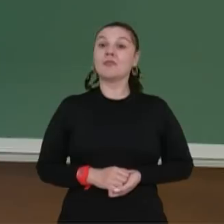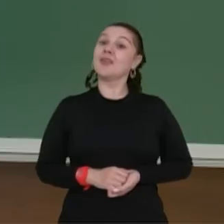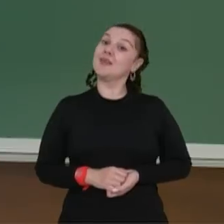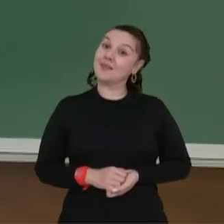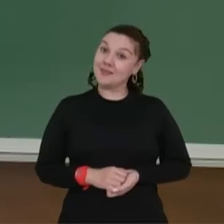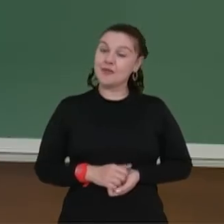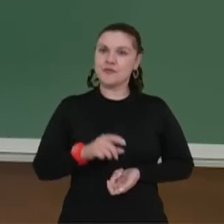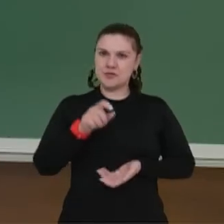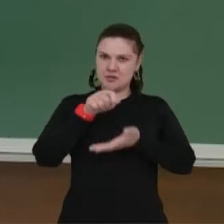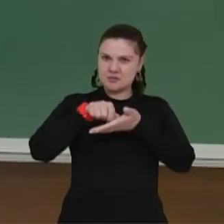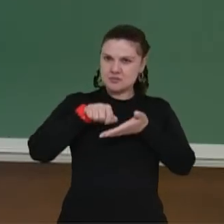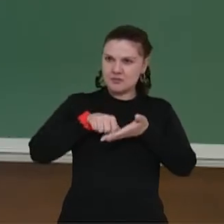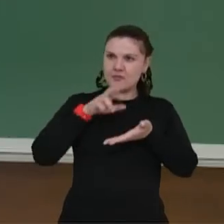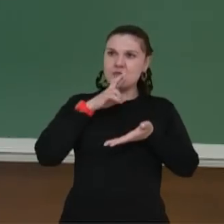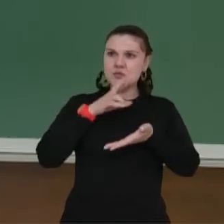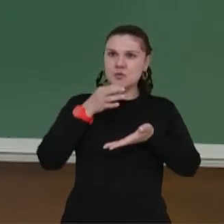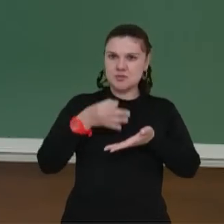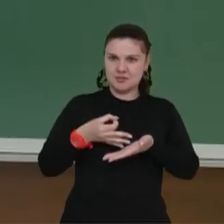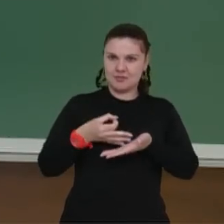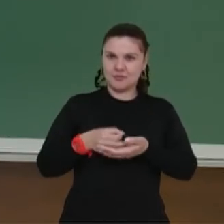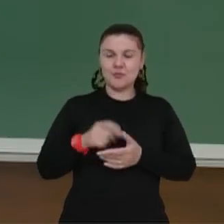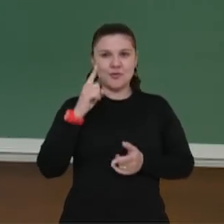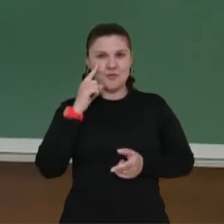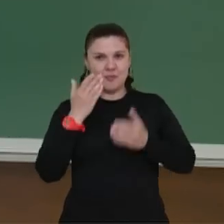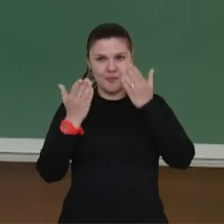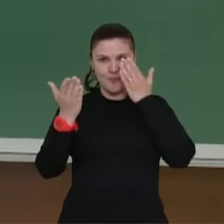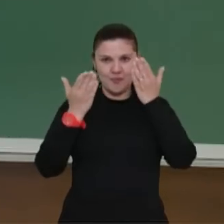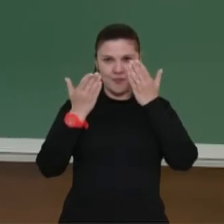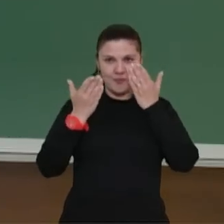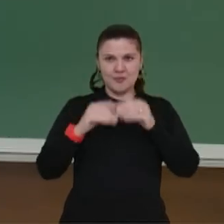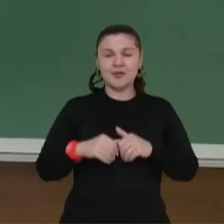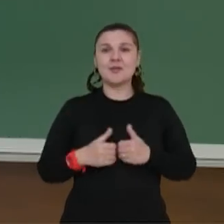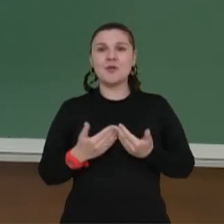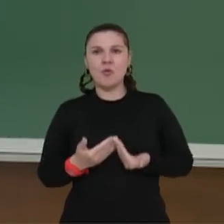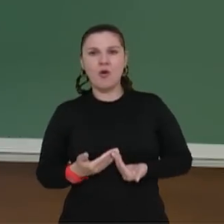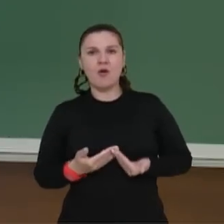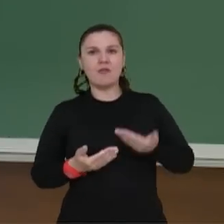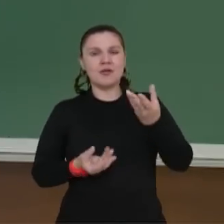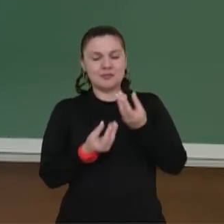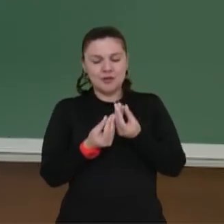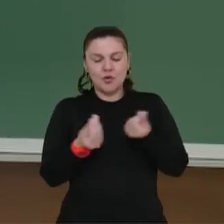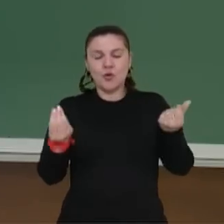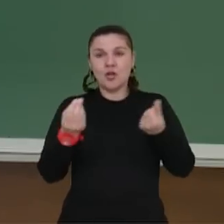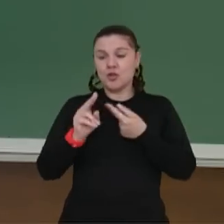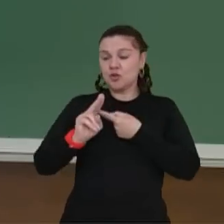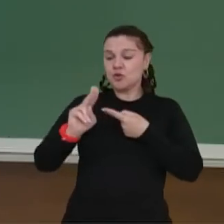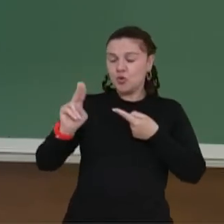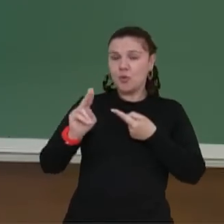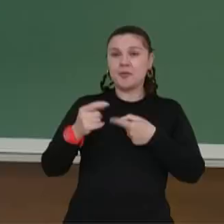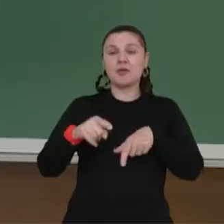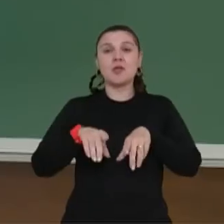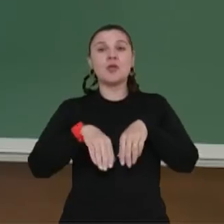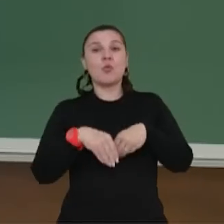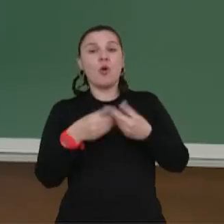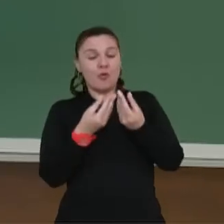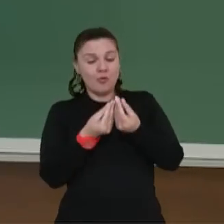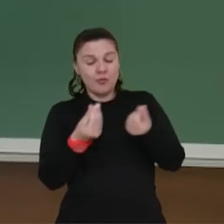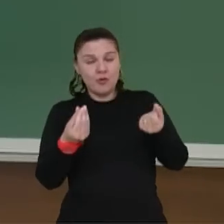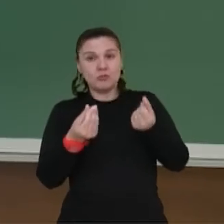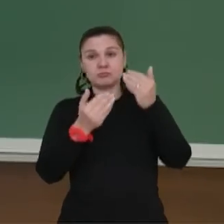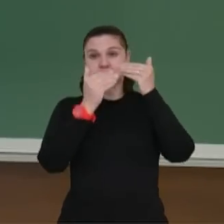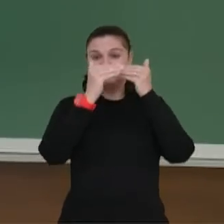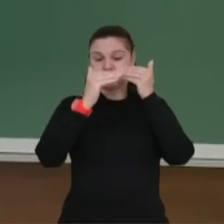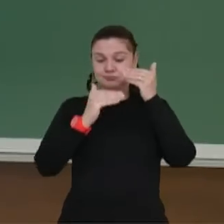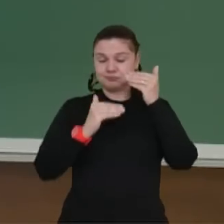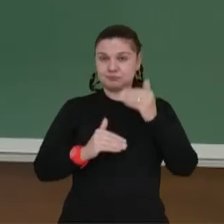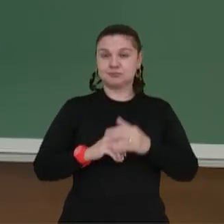E aí, pessoal, escreveram a resposta certinho? Vamos conferir então? O que é variável qualitativa nominal e o que é variável qualitativa